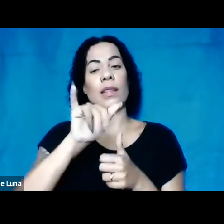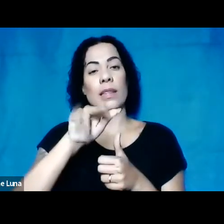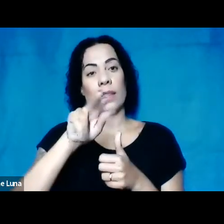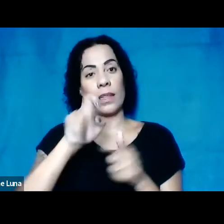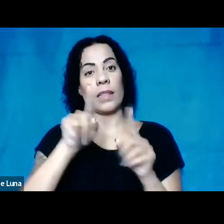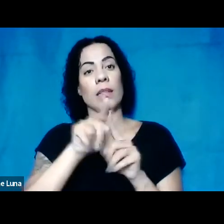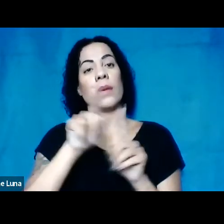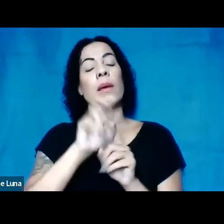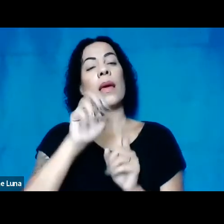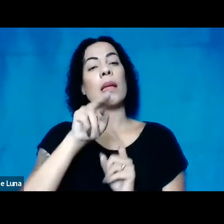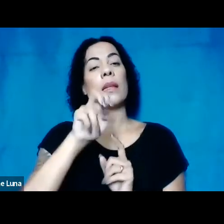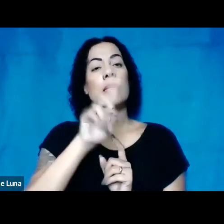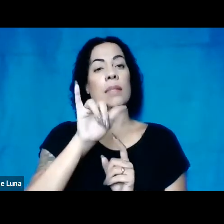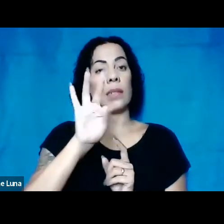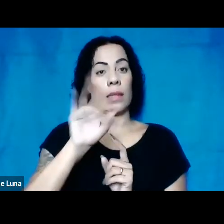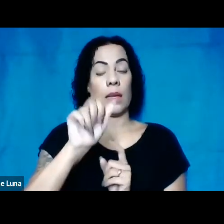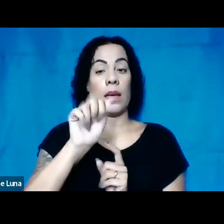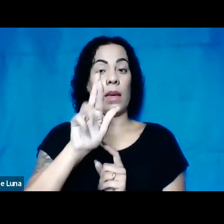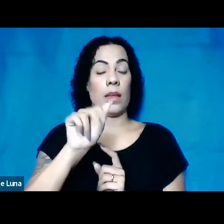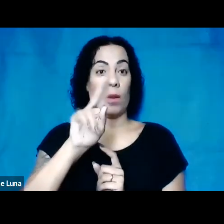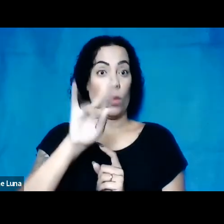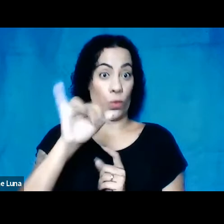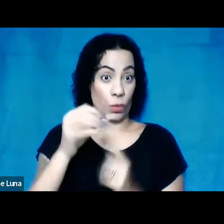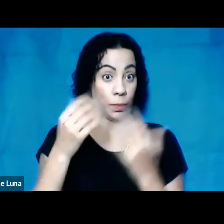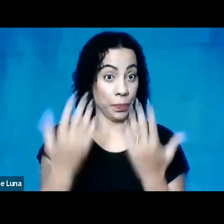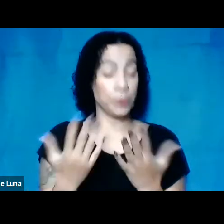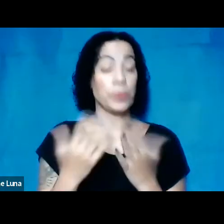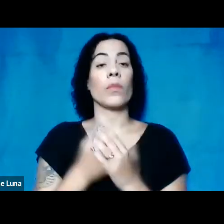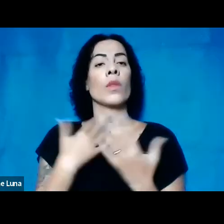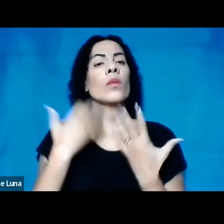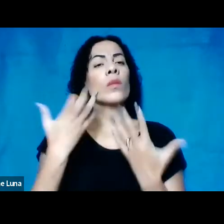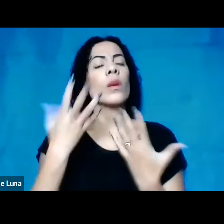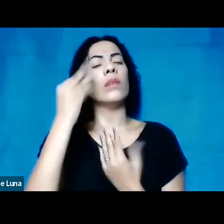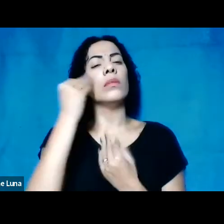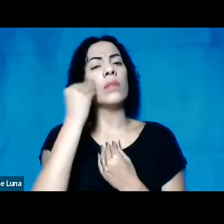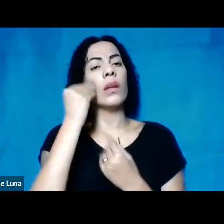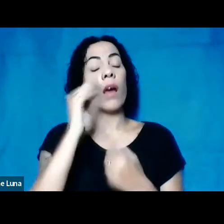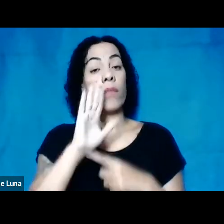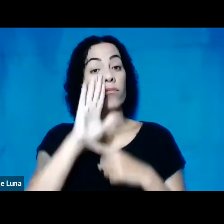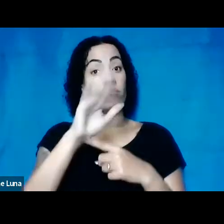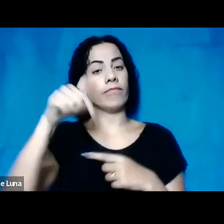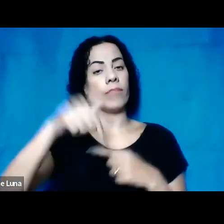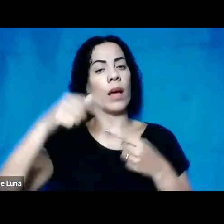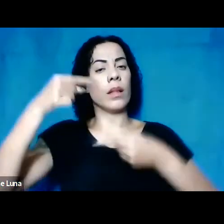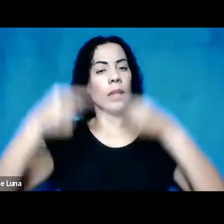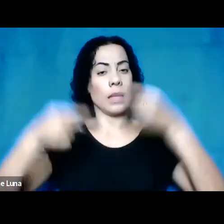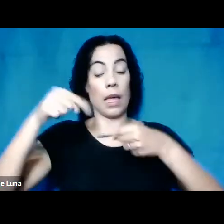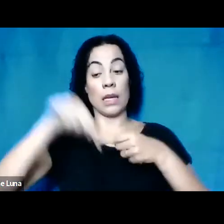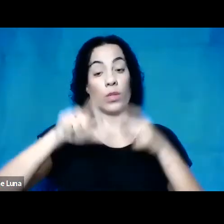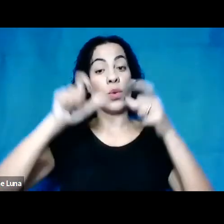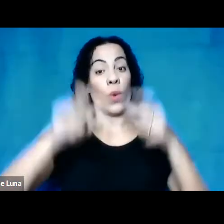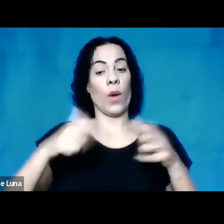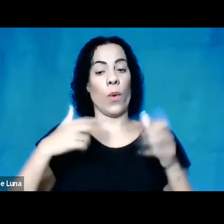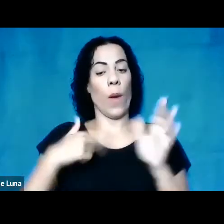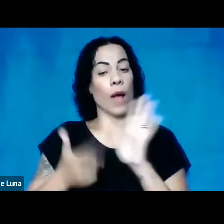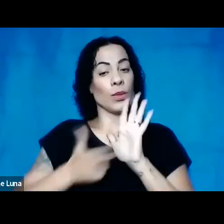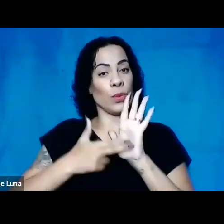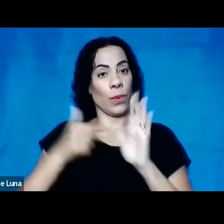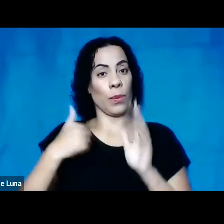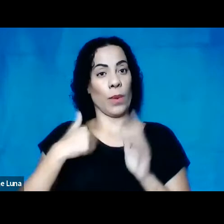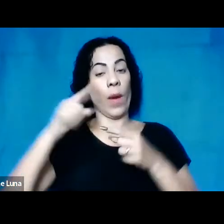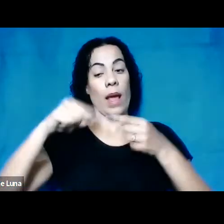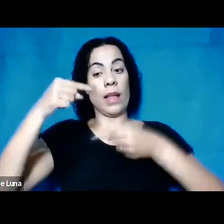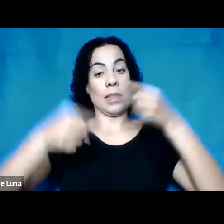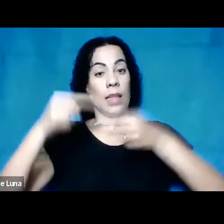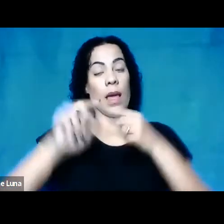Inesita Araújo, né? Bem, eu quero tentar colaborar aqui nesse debate, né, com esse lugar que eu assumi de debatedora representando o